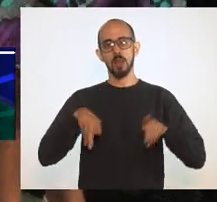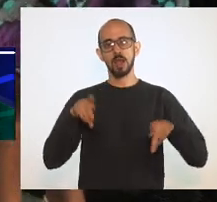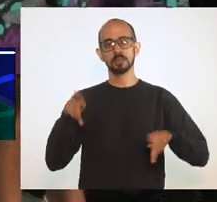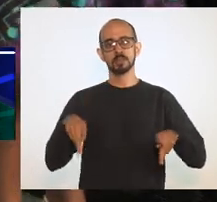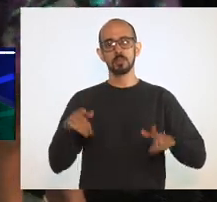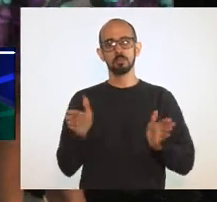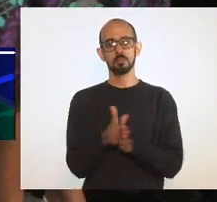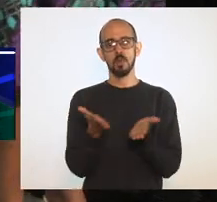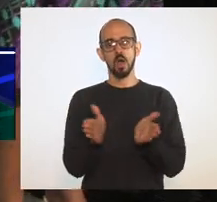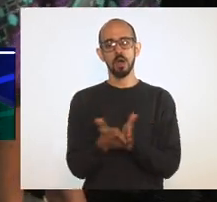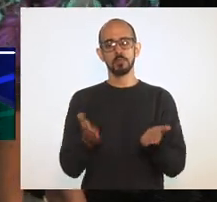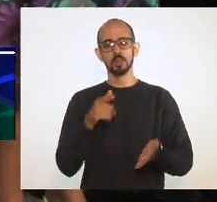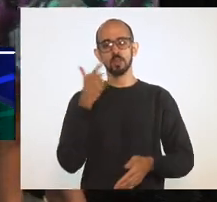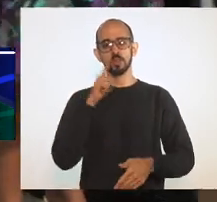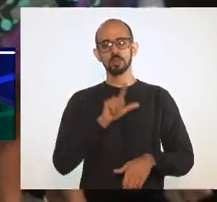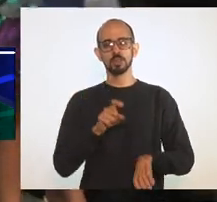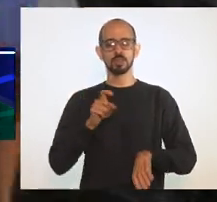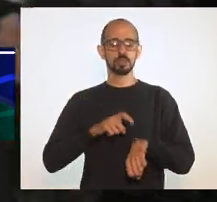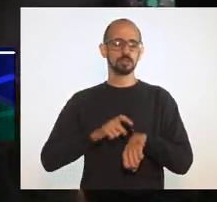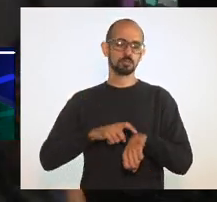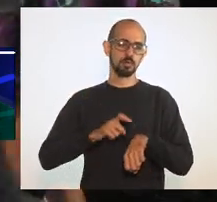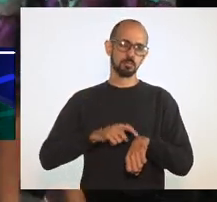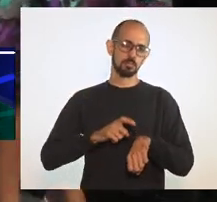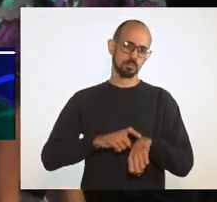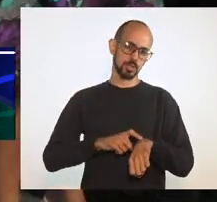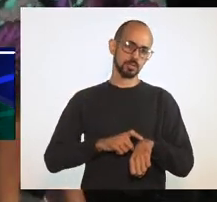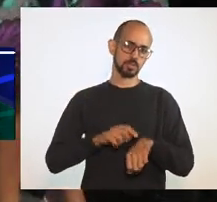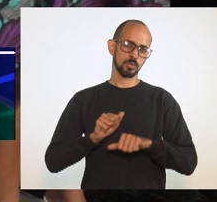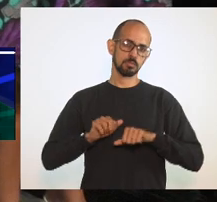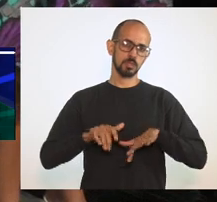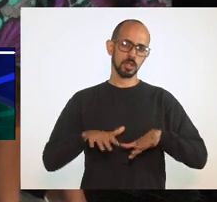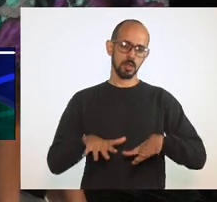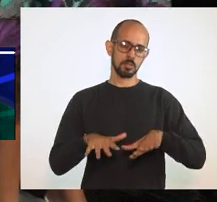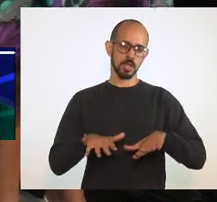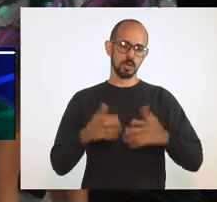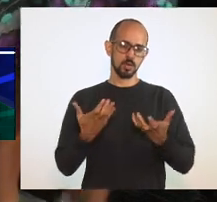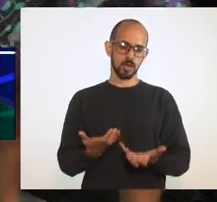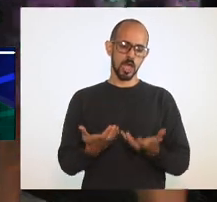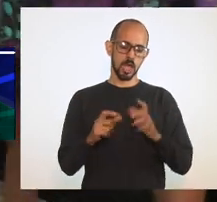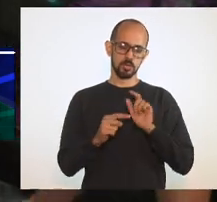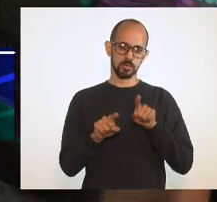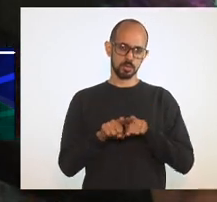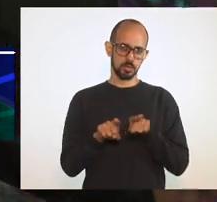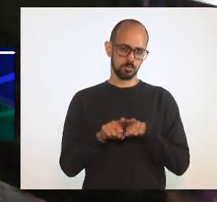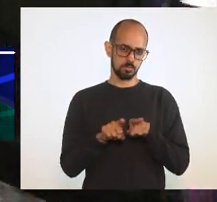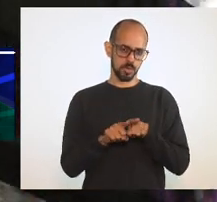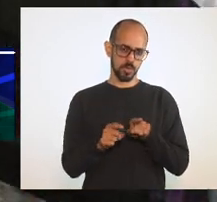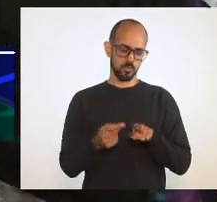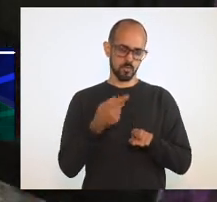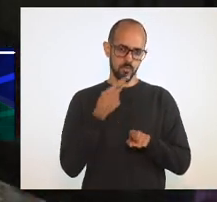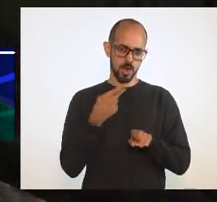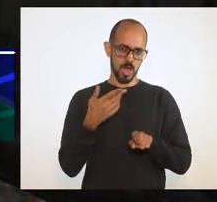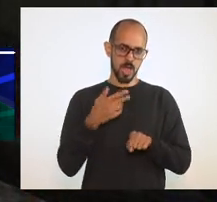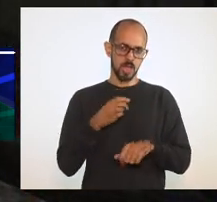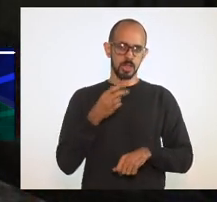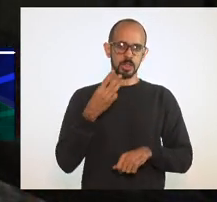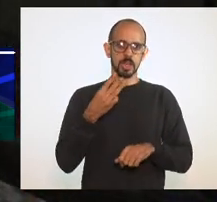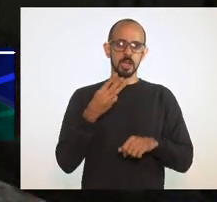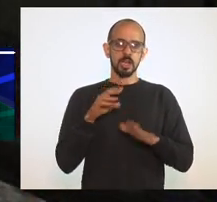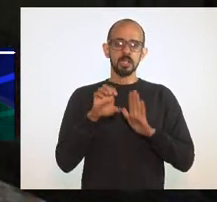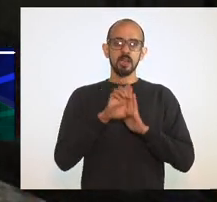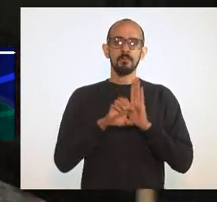consiga enfrentar esse segundo momento muito crítico da pandemia. E eu quero destacar três emendas que a bancada do PSOL